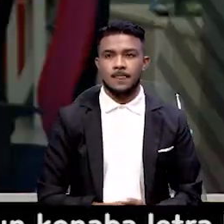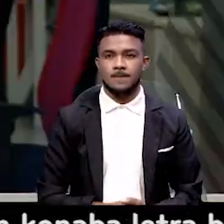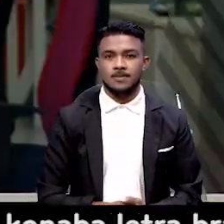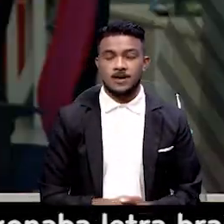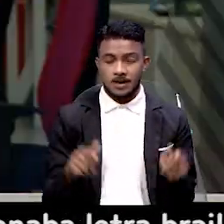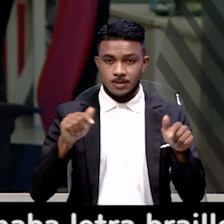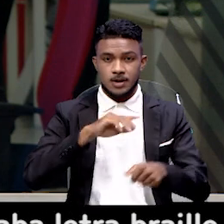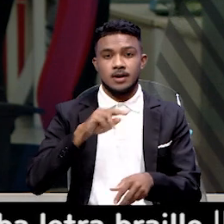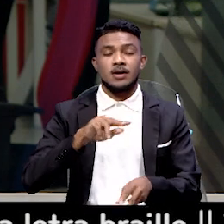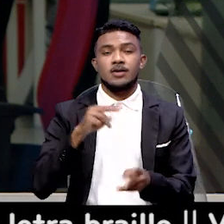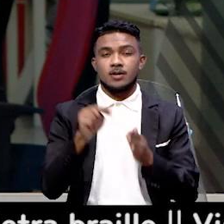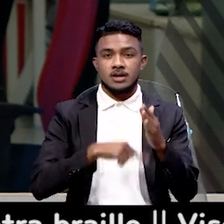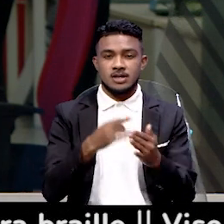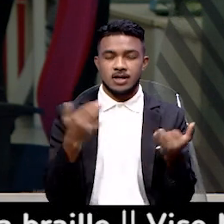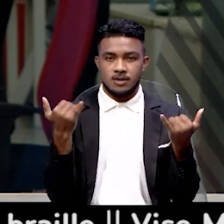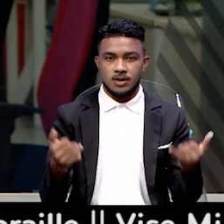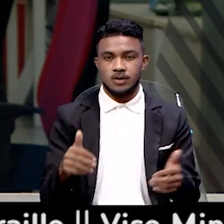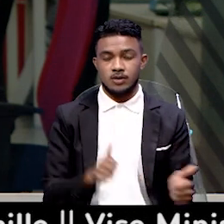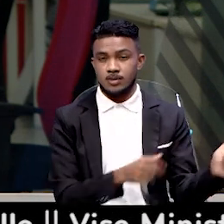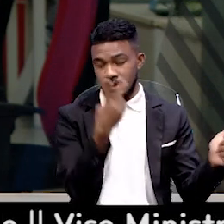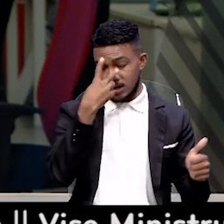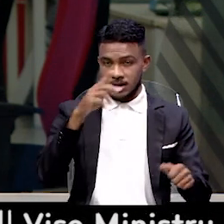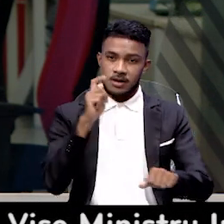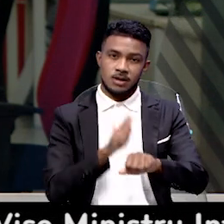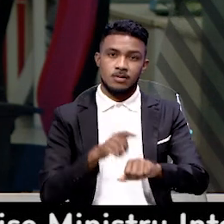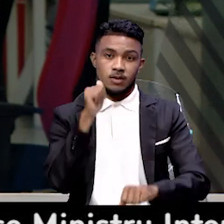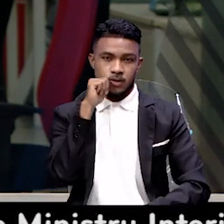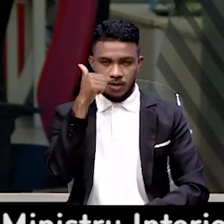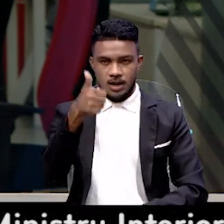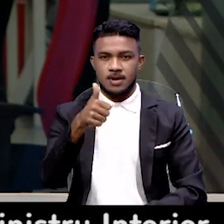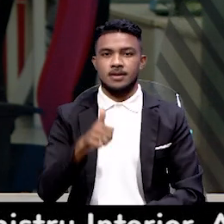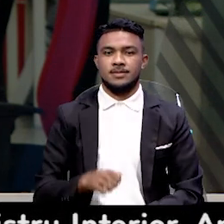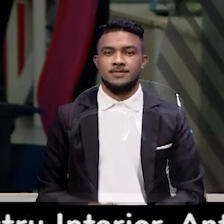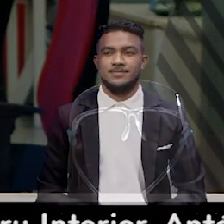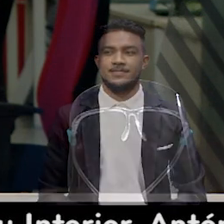E denema notícia beri sang ohing, termai previsão tempo balorong abang.